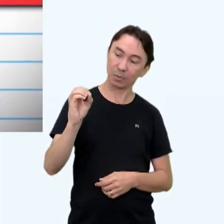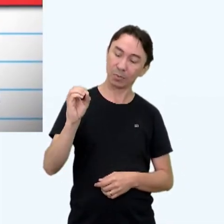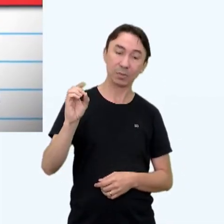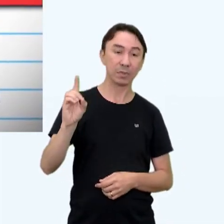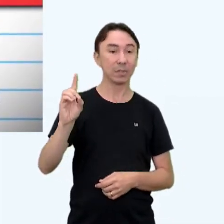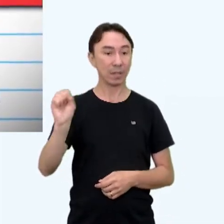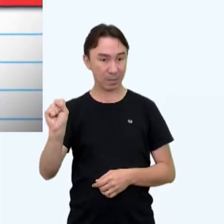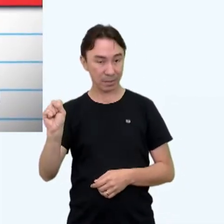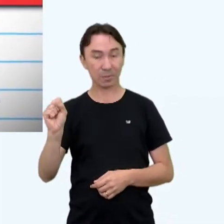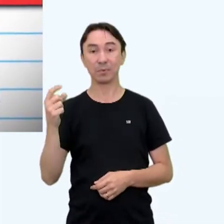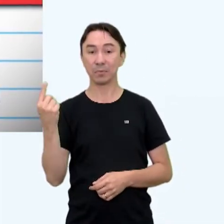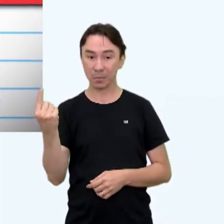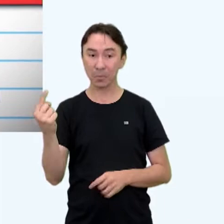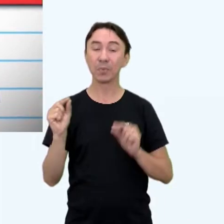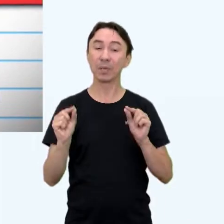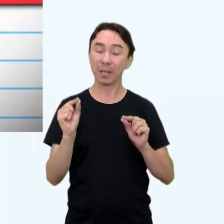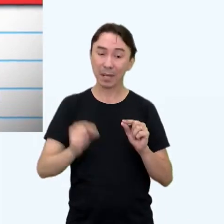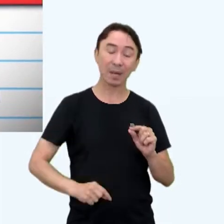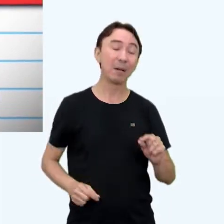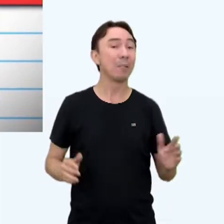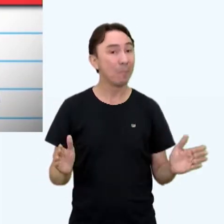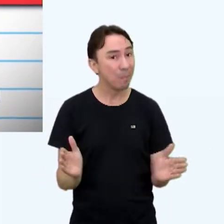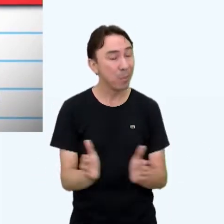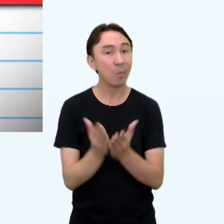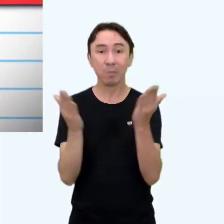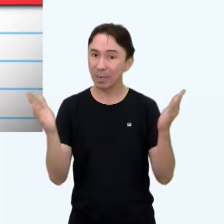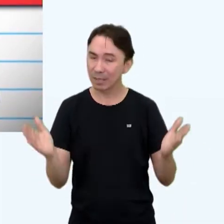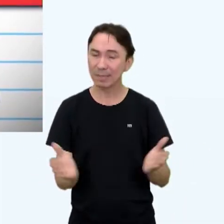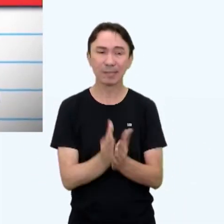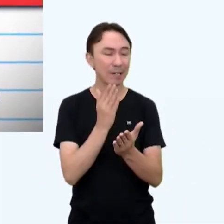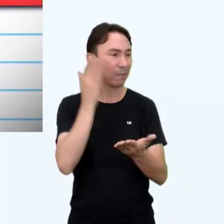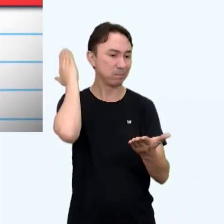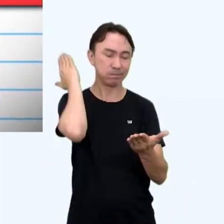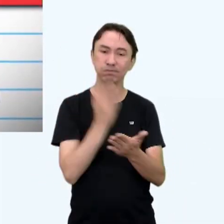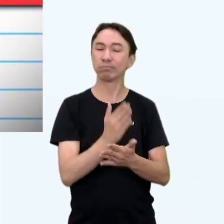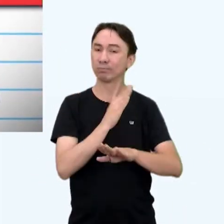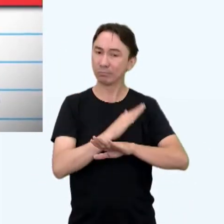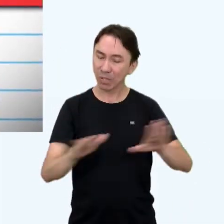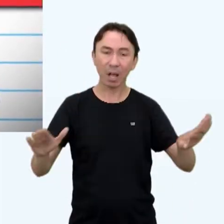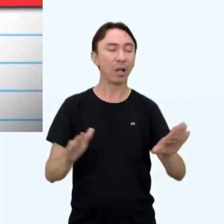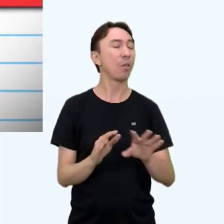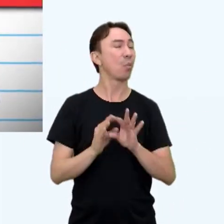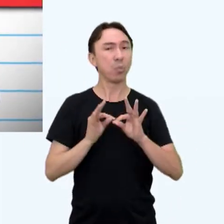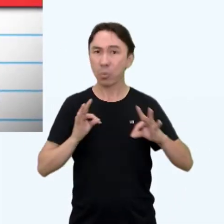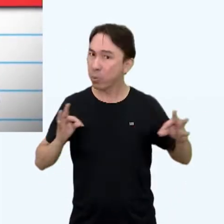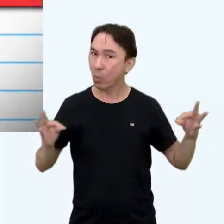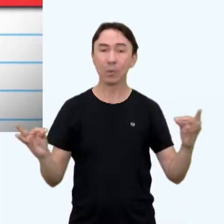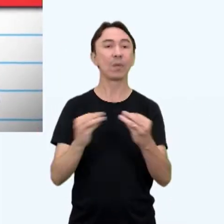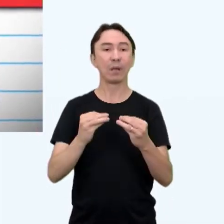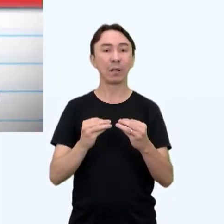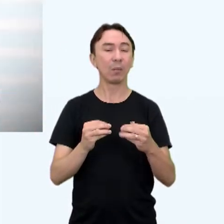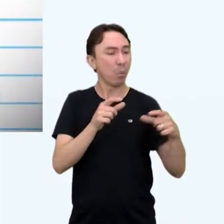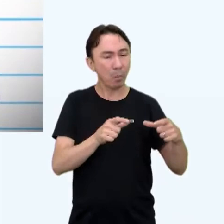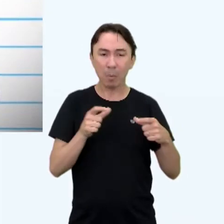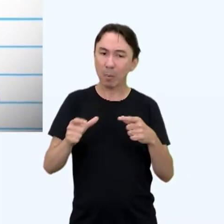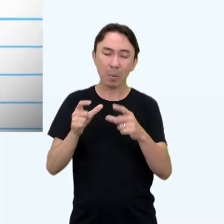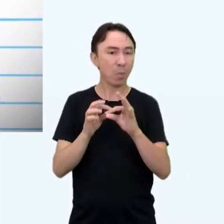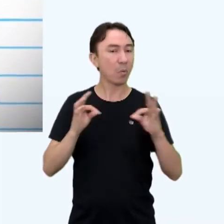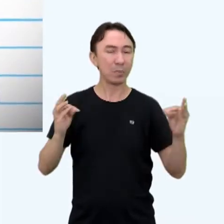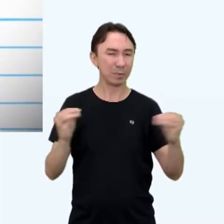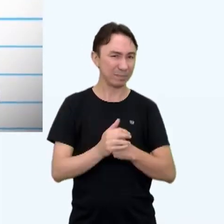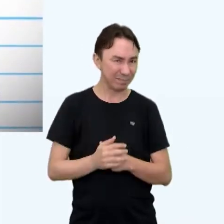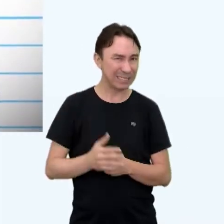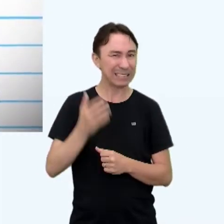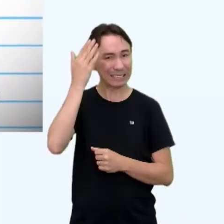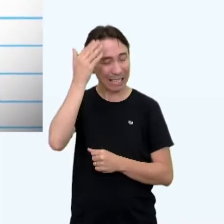é a erradicação da pobreza, isto é, acabar com a pobreza em todas as suas formas, em todos os lugares. Você sabia que quase metade